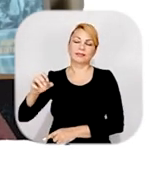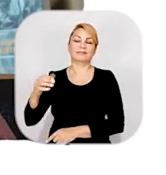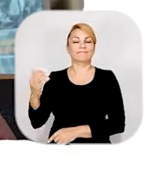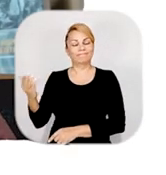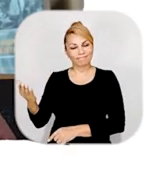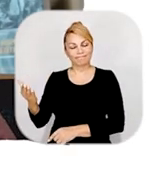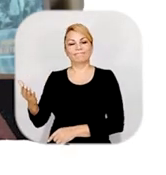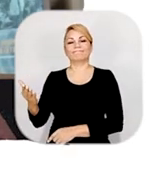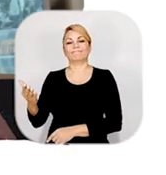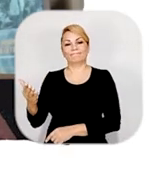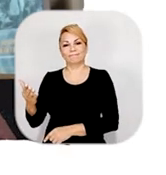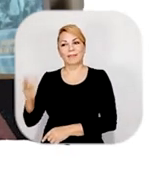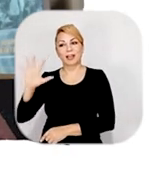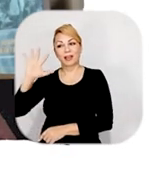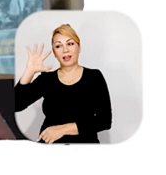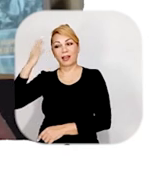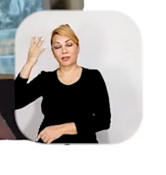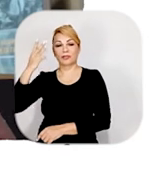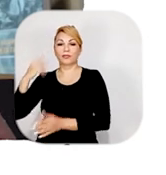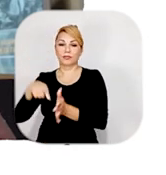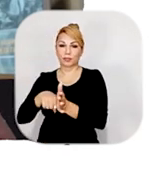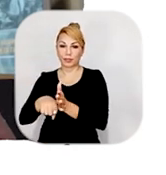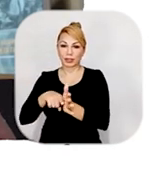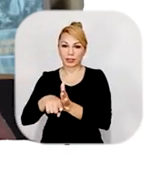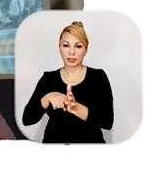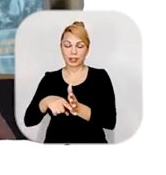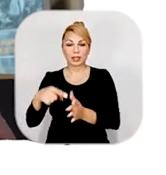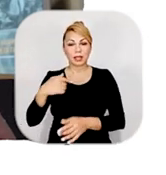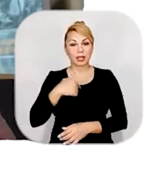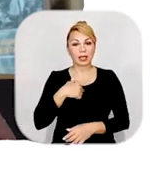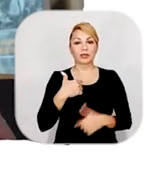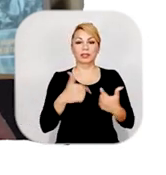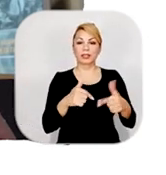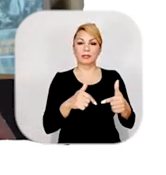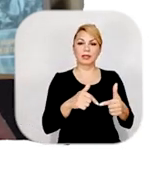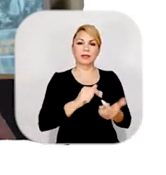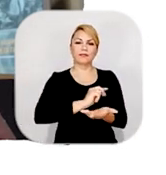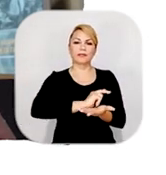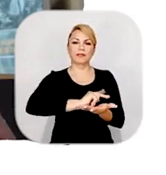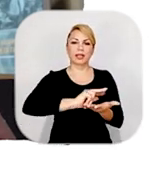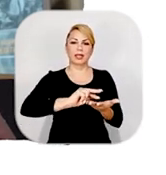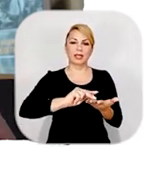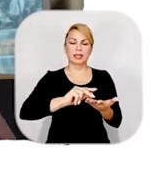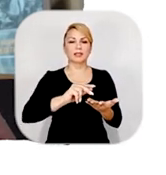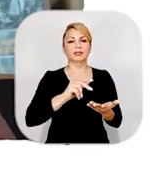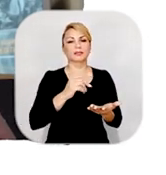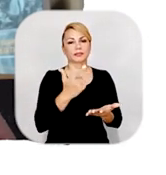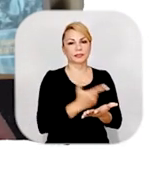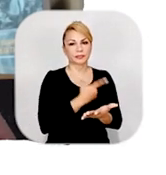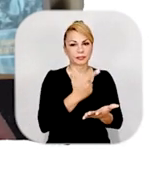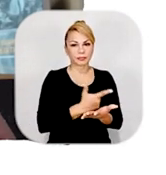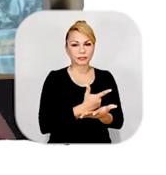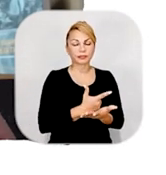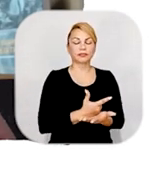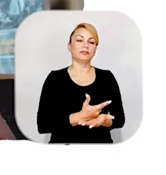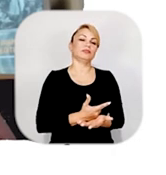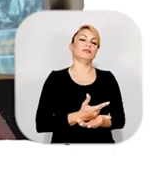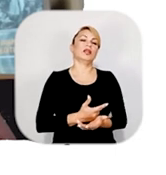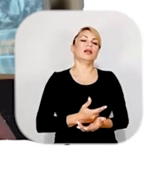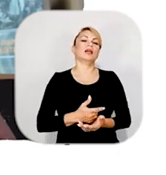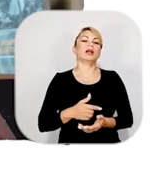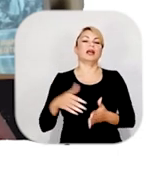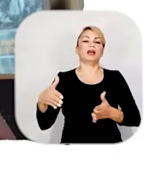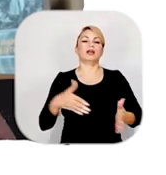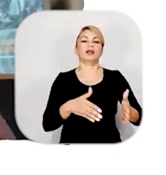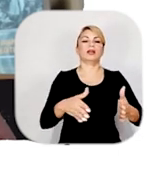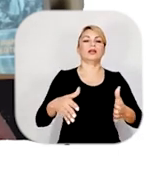eu trabalhei com várias línguas, né? Eu trabalhei com as línguas do Rio Pimenta Bueno, línguas